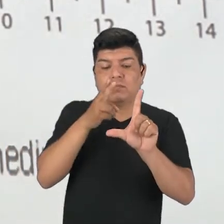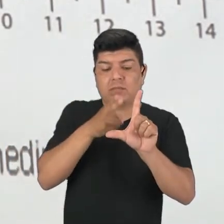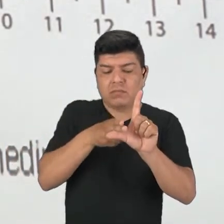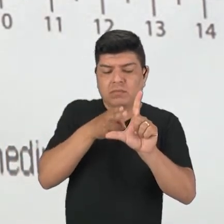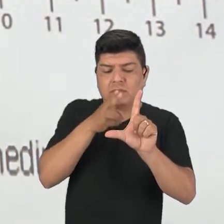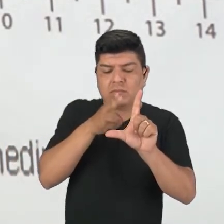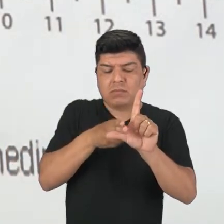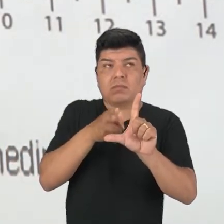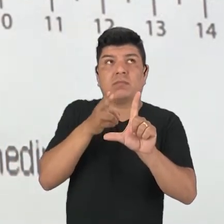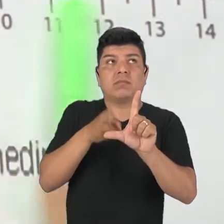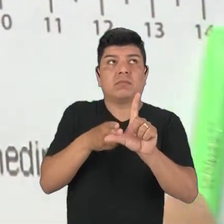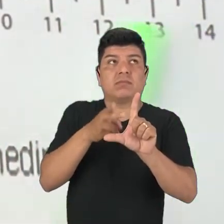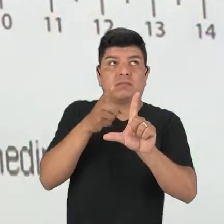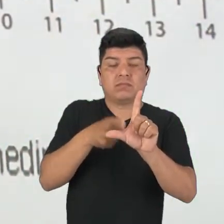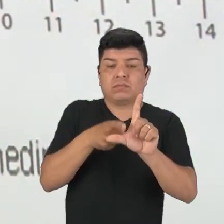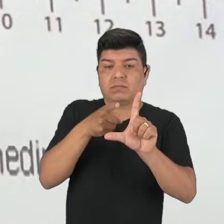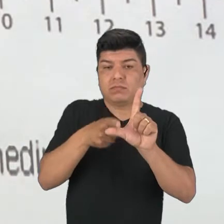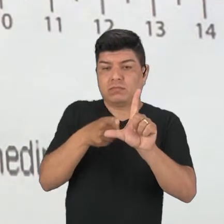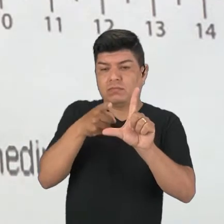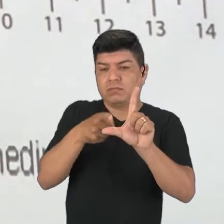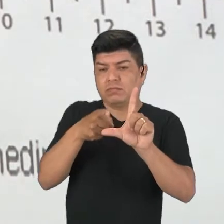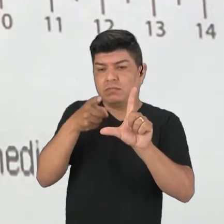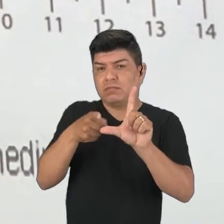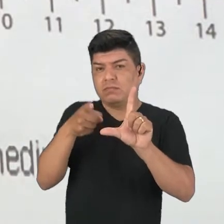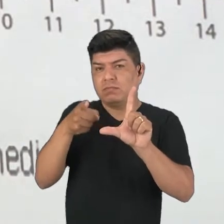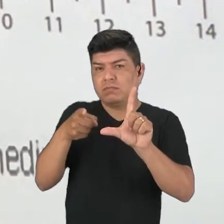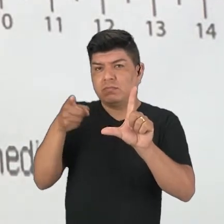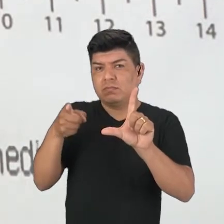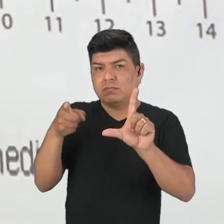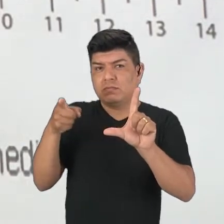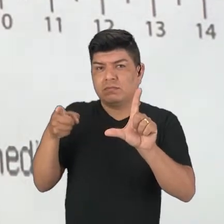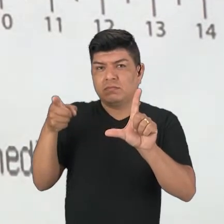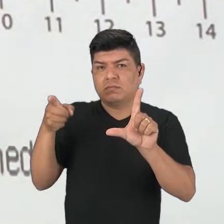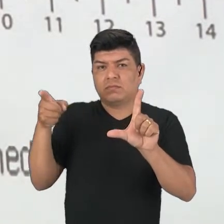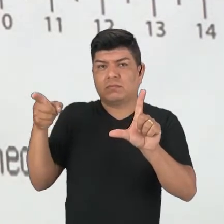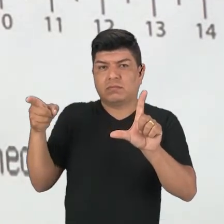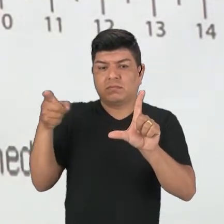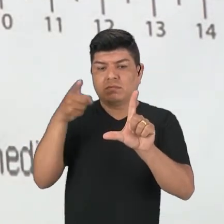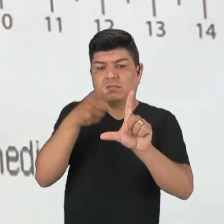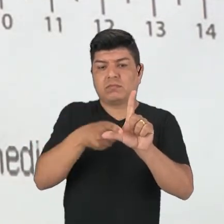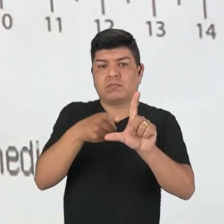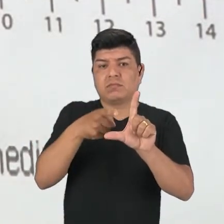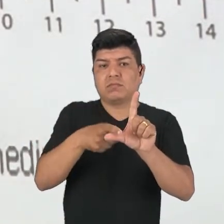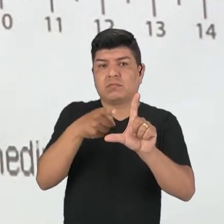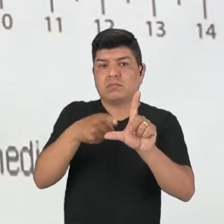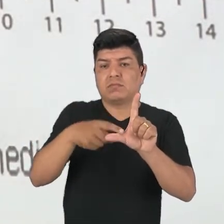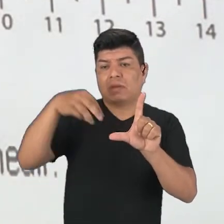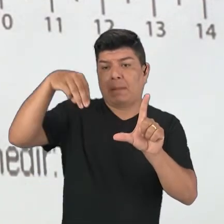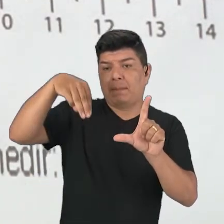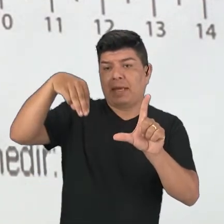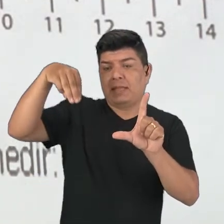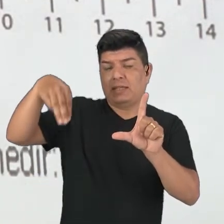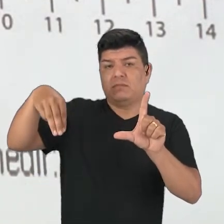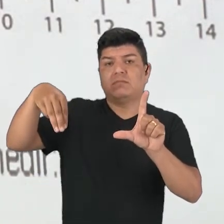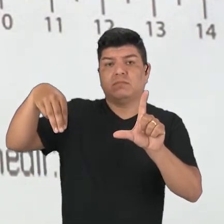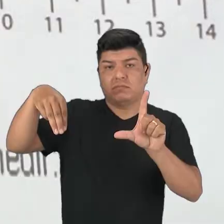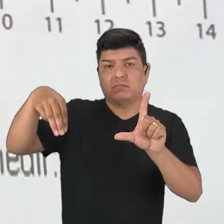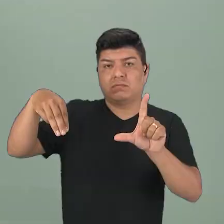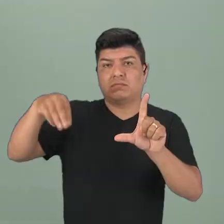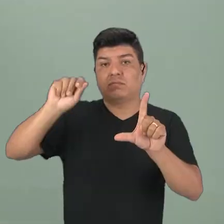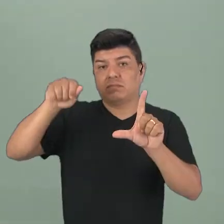ó, cada tracinho desse, desconsiderando esse número aqui, só presta atenção no tracinho. Cada tracinho desse aqui, eu chamo de milímetro,